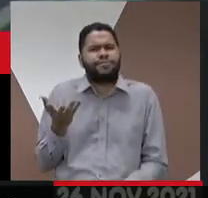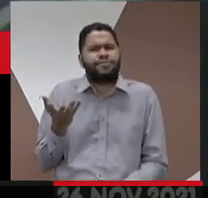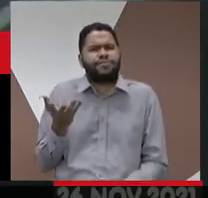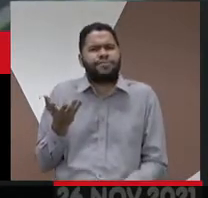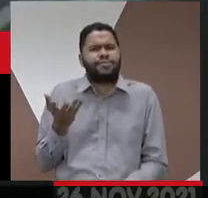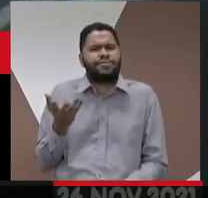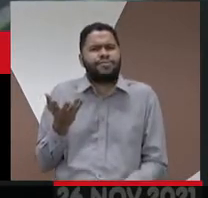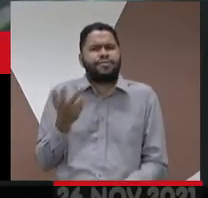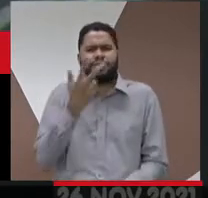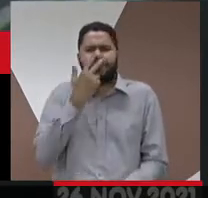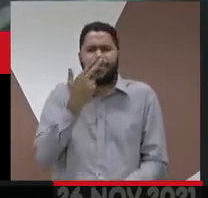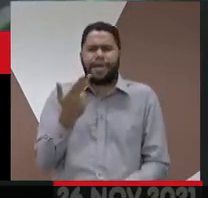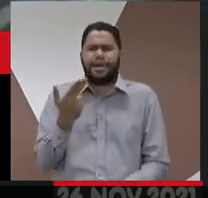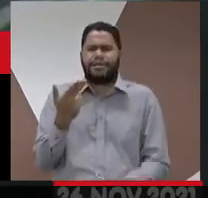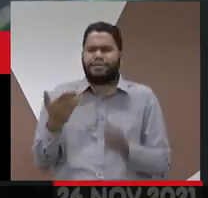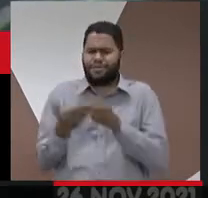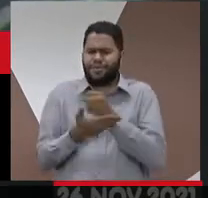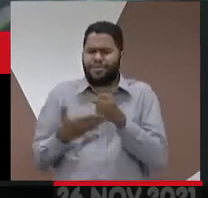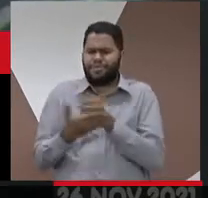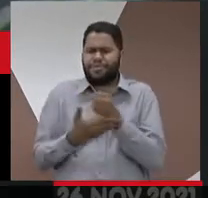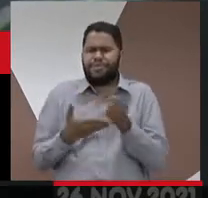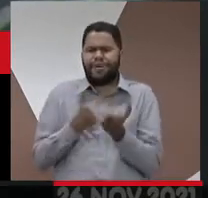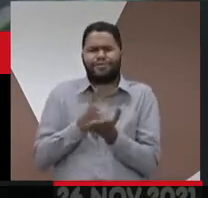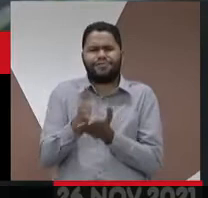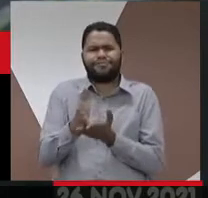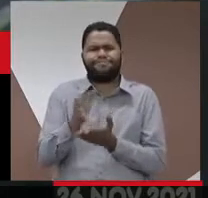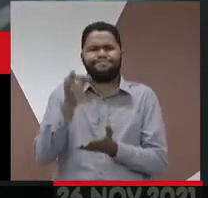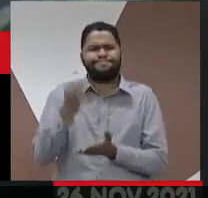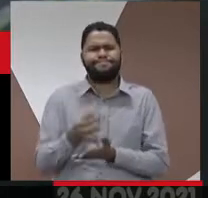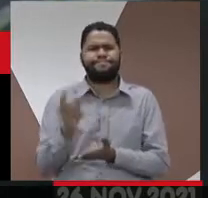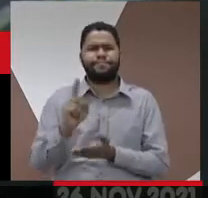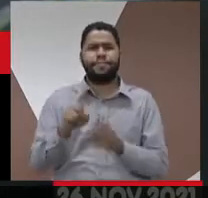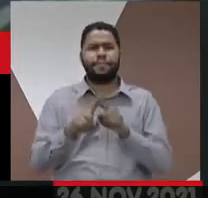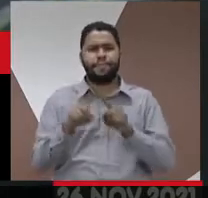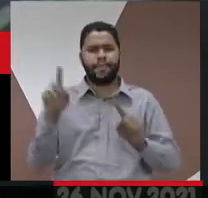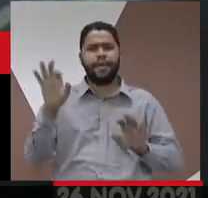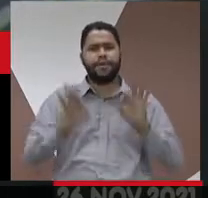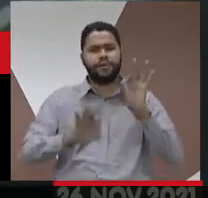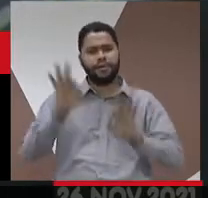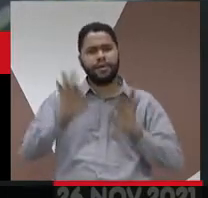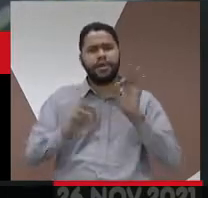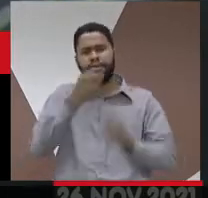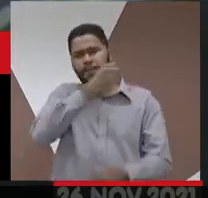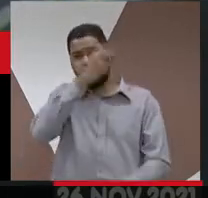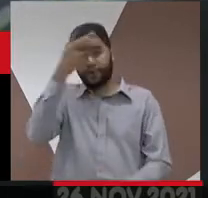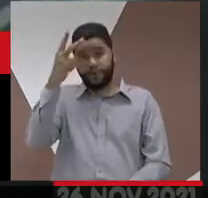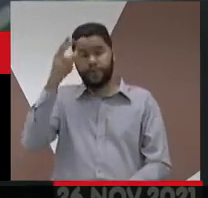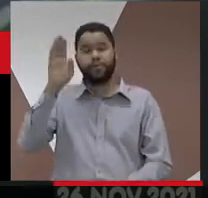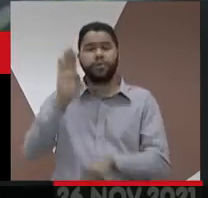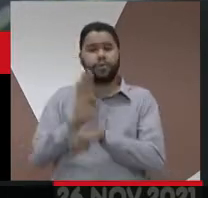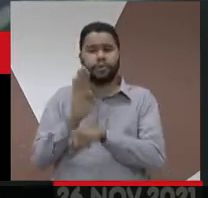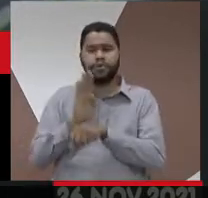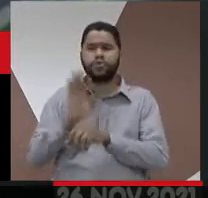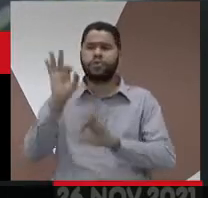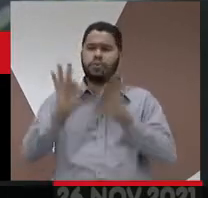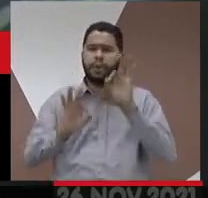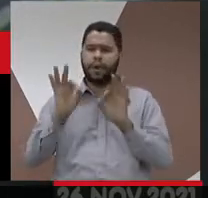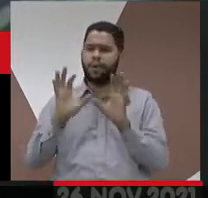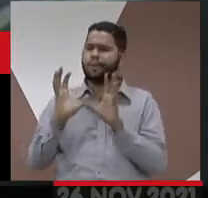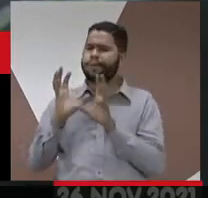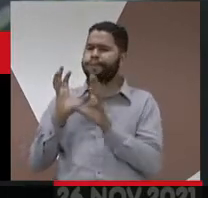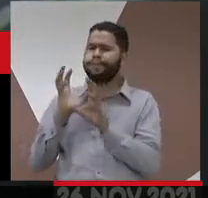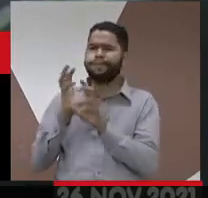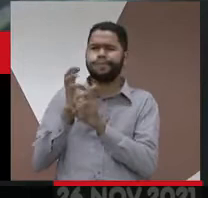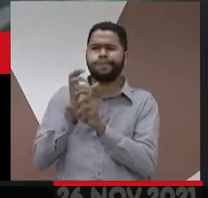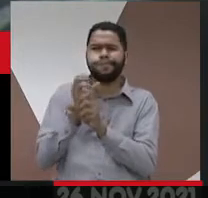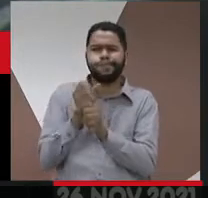não temos uma base sólida, mas fizemos, a Prefeitura de Betim fez todo o levantamento